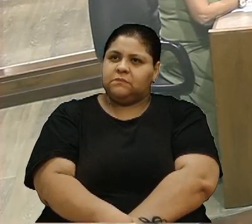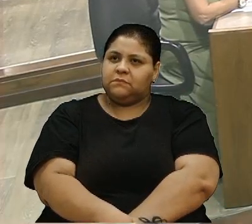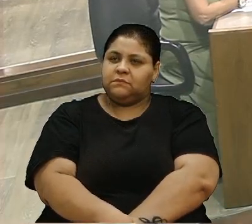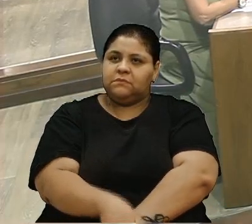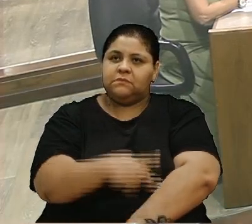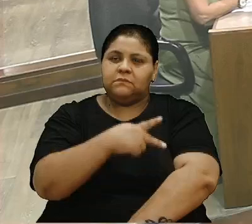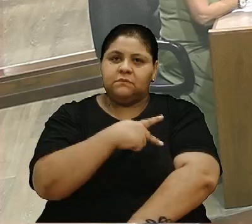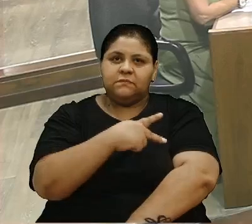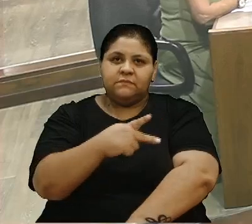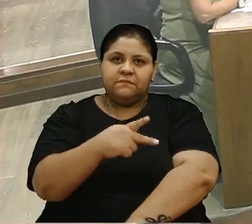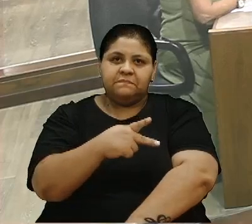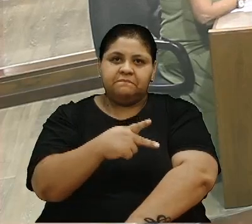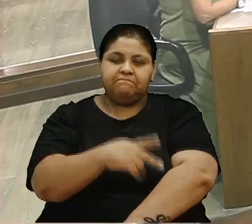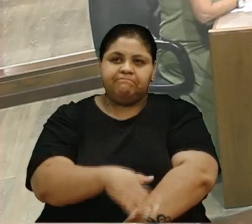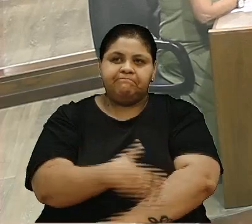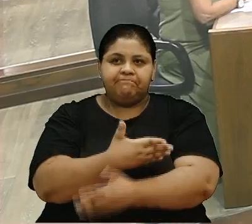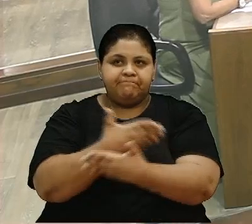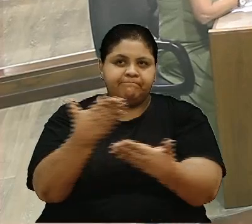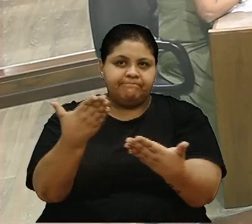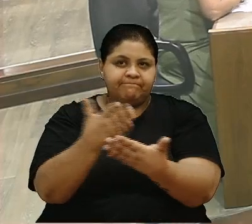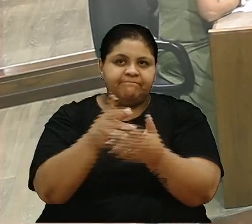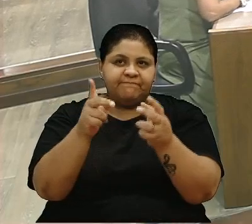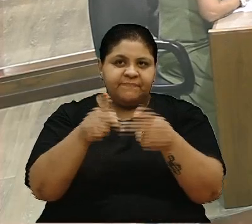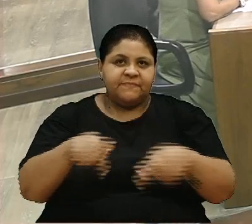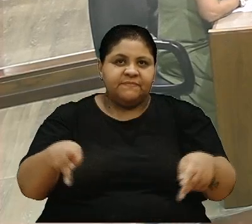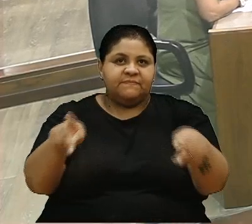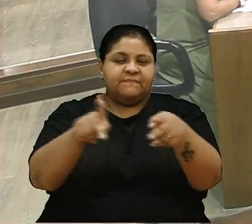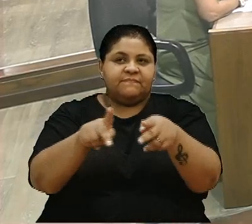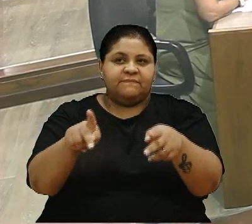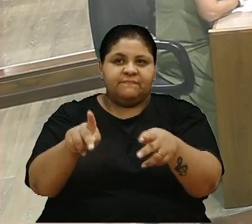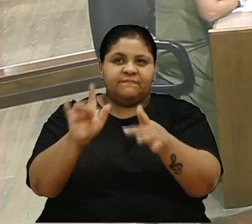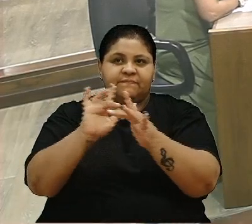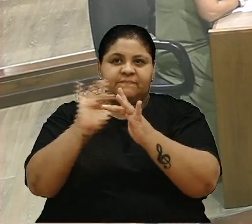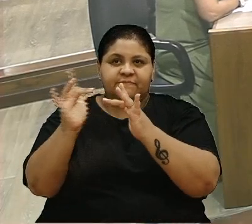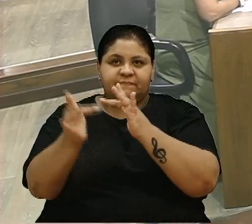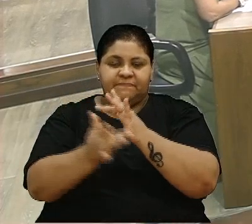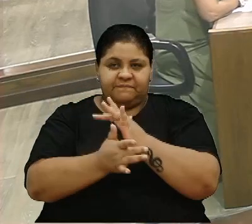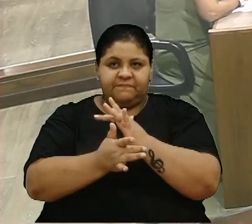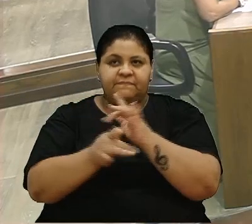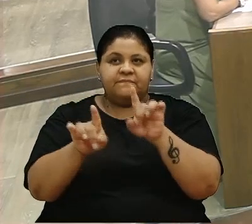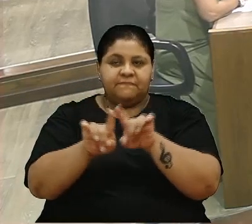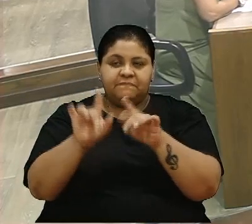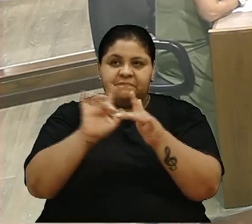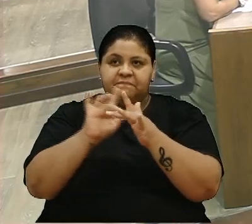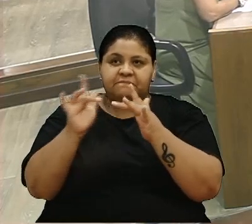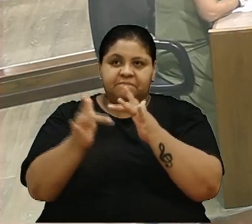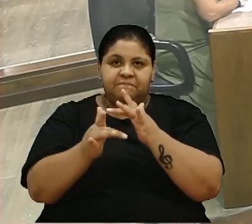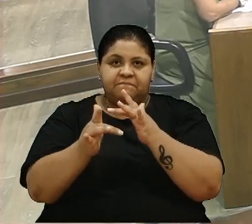Presidente, nobres colegas, população que nos assiste, você que nos acompanha na rede social.